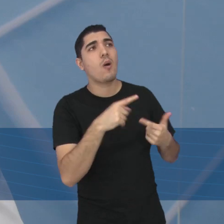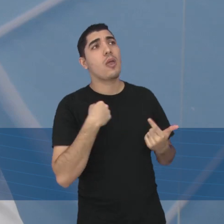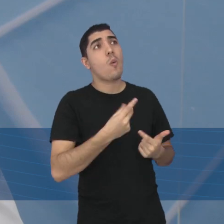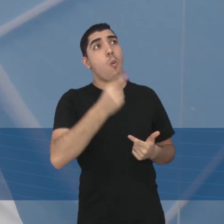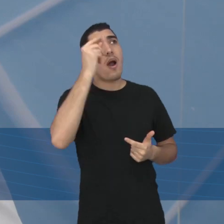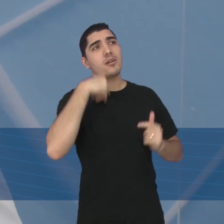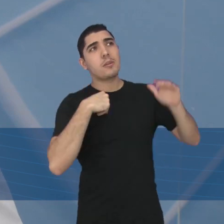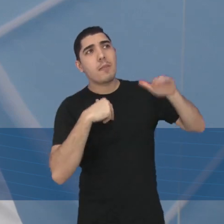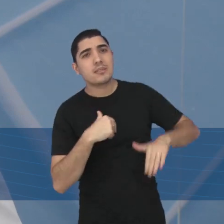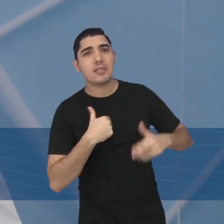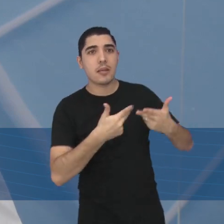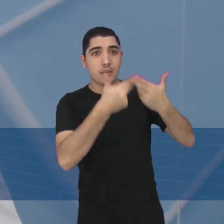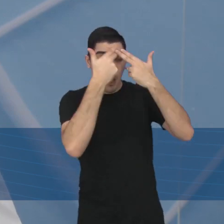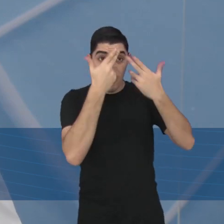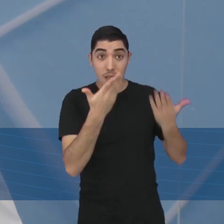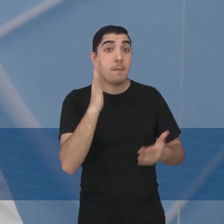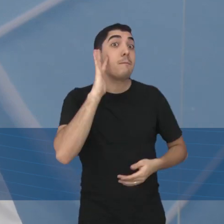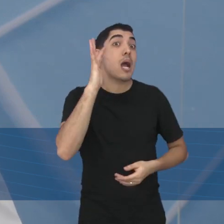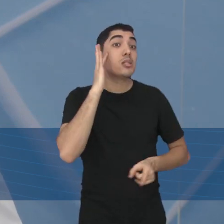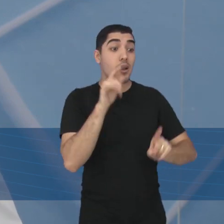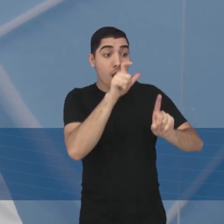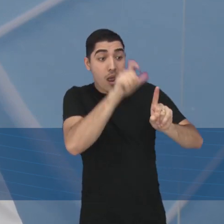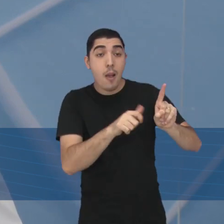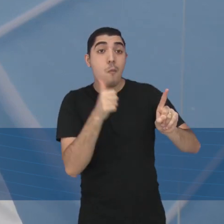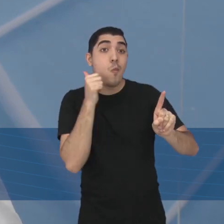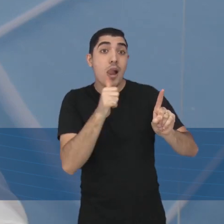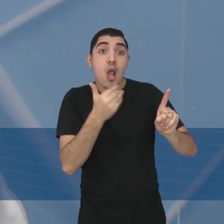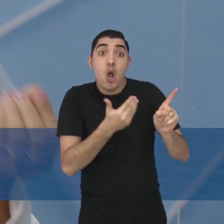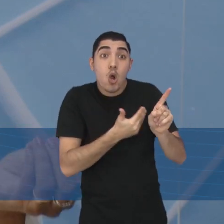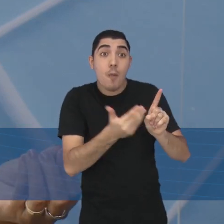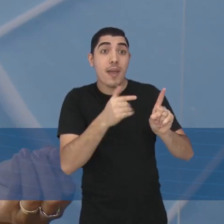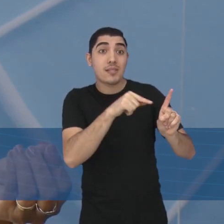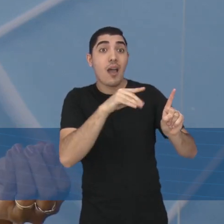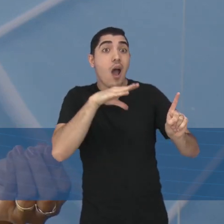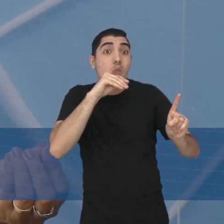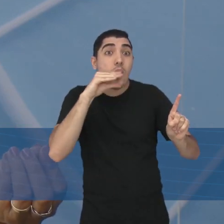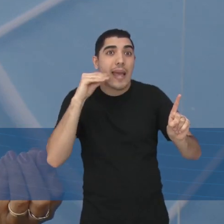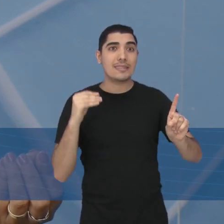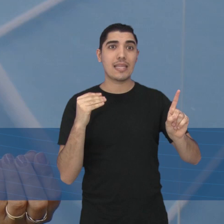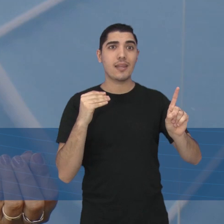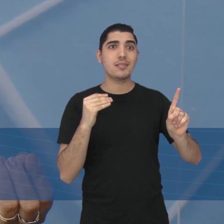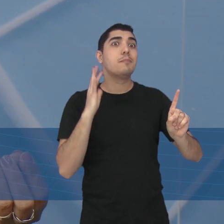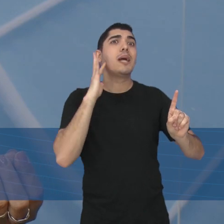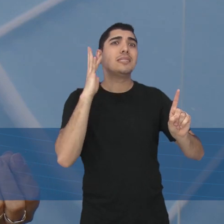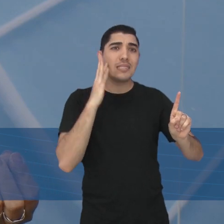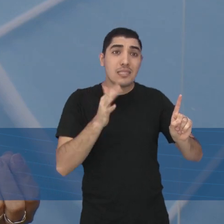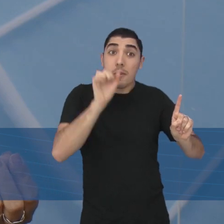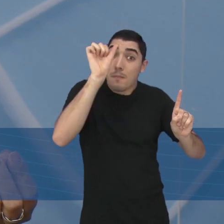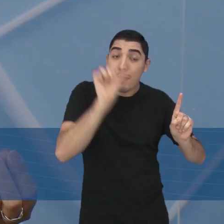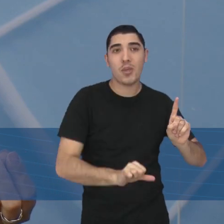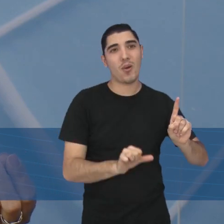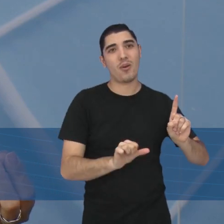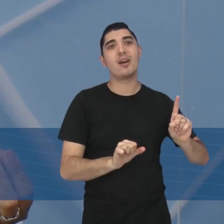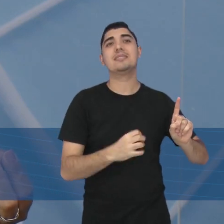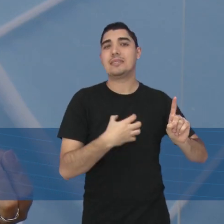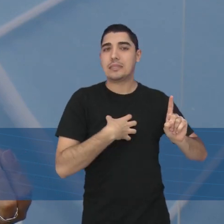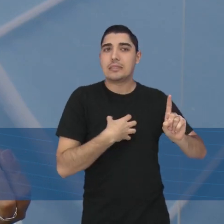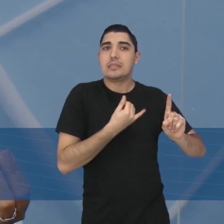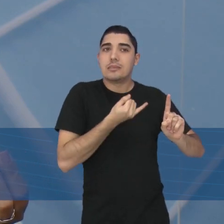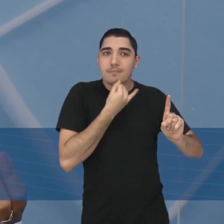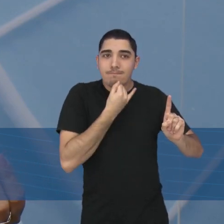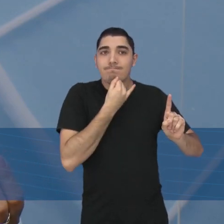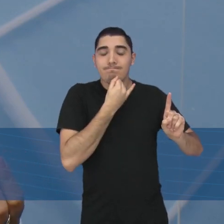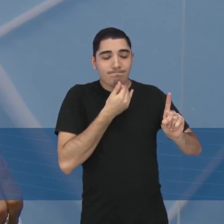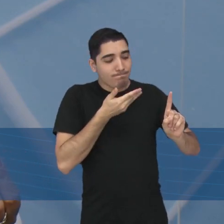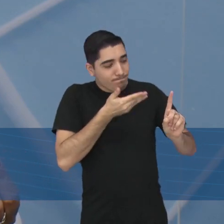nisso. Imagina a mulher passando por todos esses questionamentos na fase da adolescência. Então é muito triste, né? É algo assim